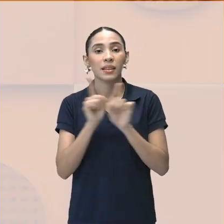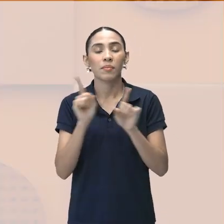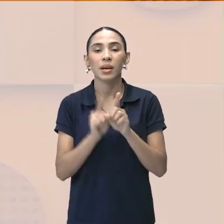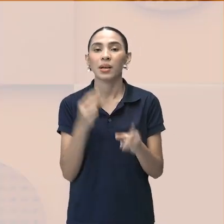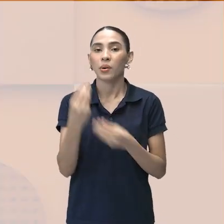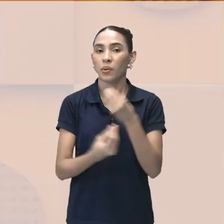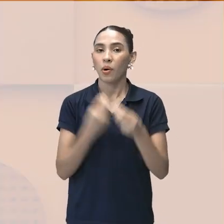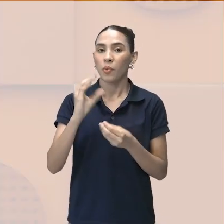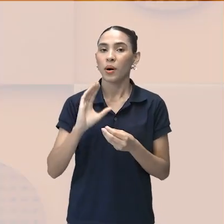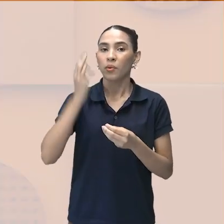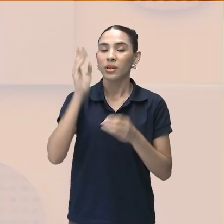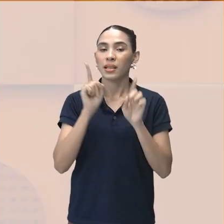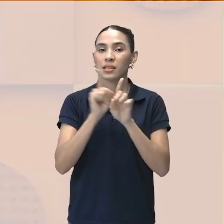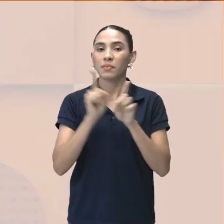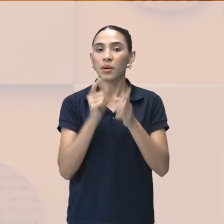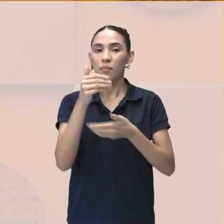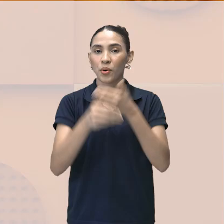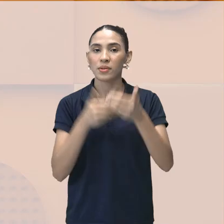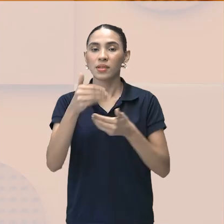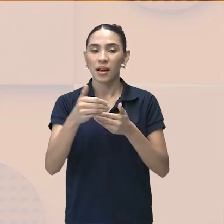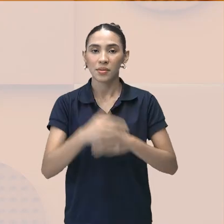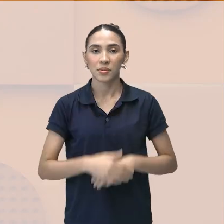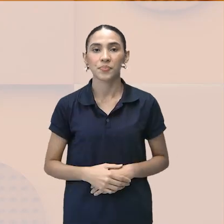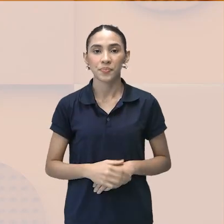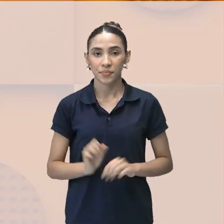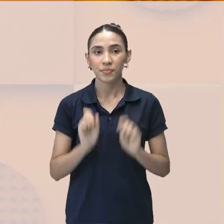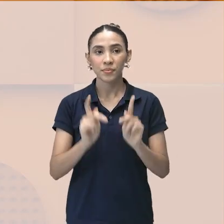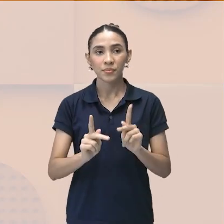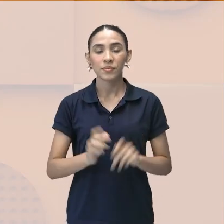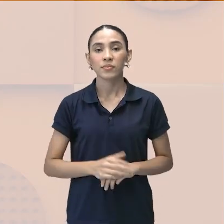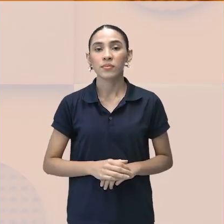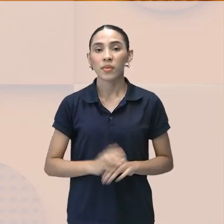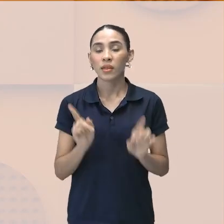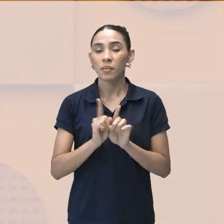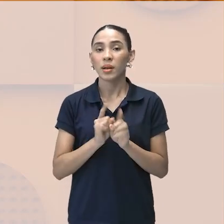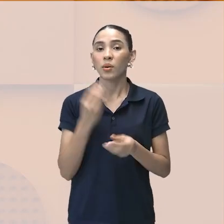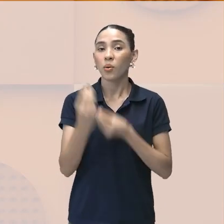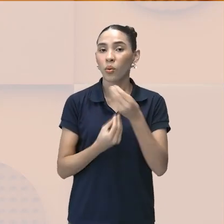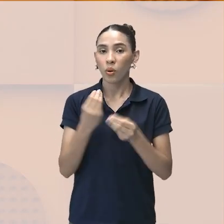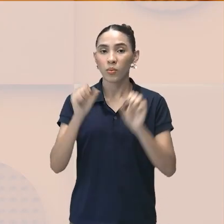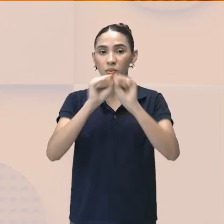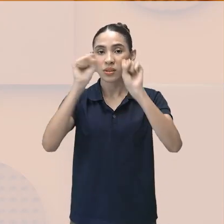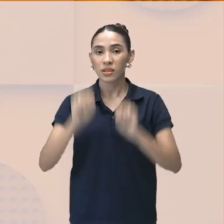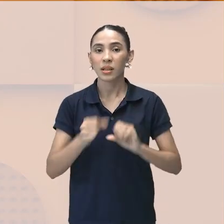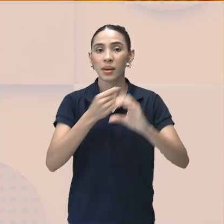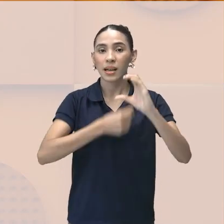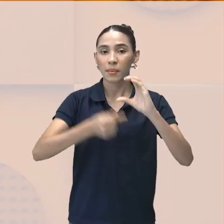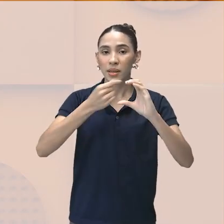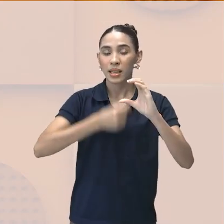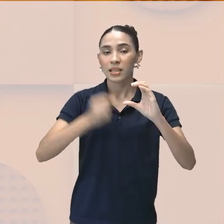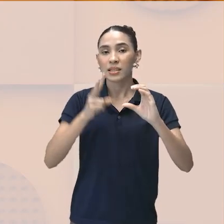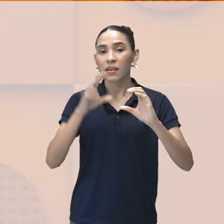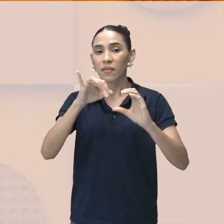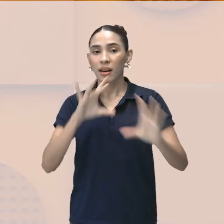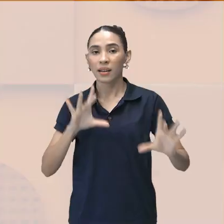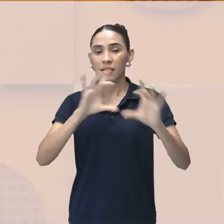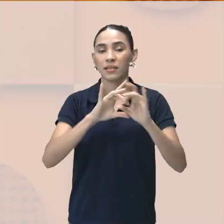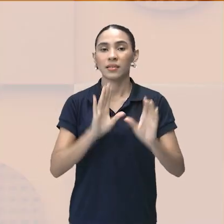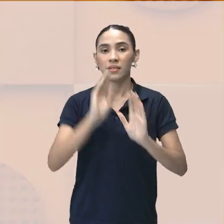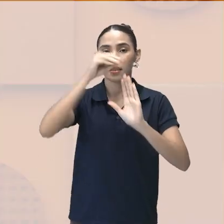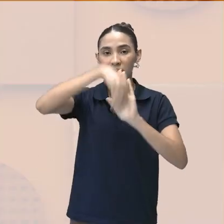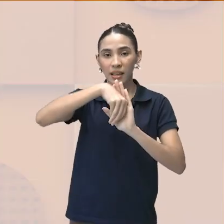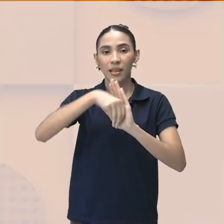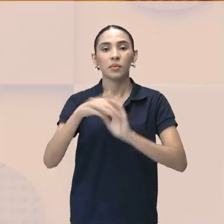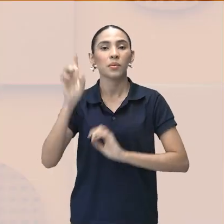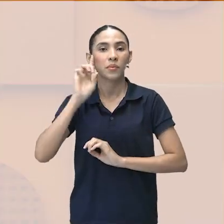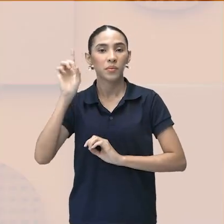ocorre todo esse processo de desenvolvimento, tá certo? E como o sistema capitalista vai estar inserido no